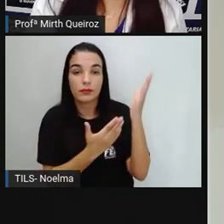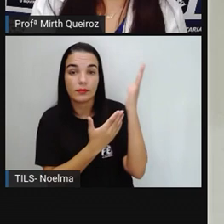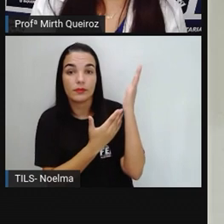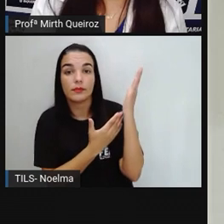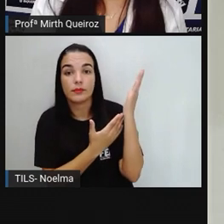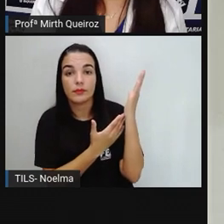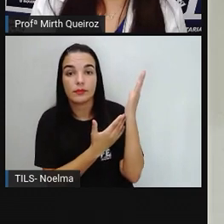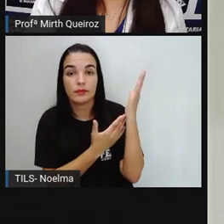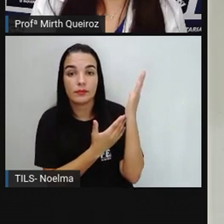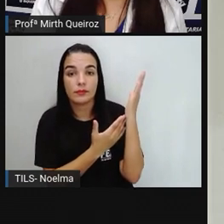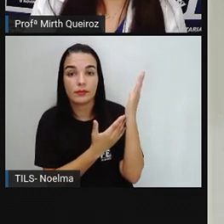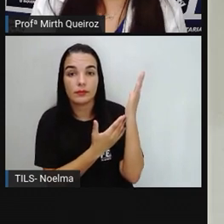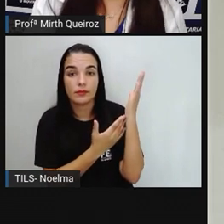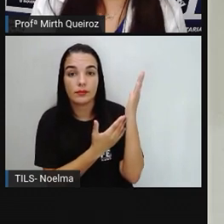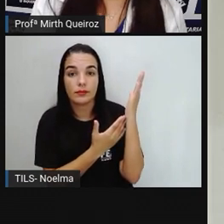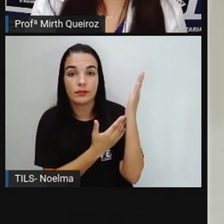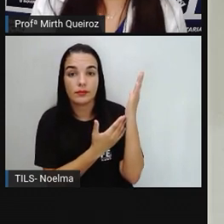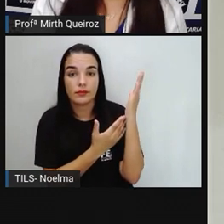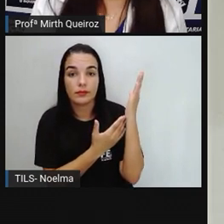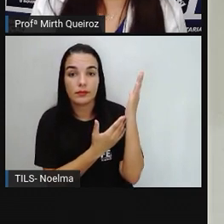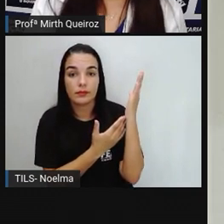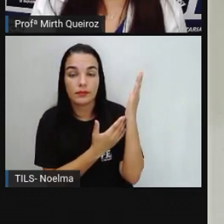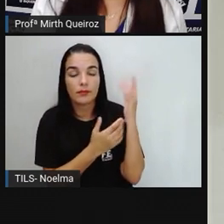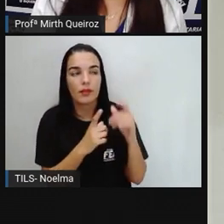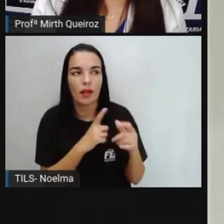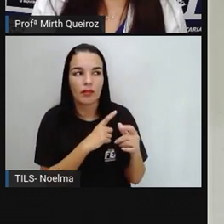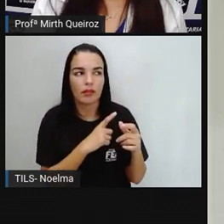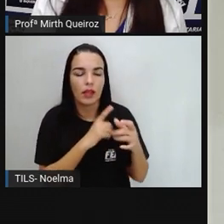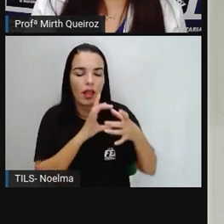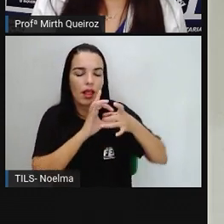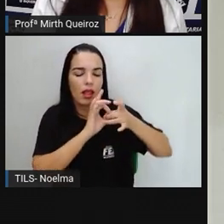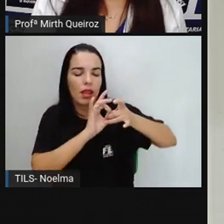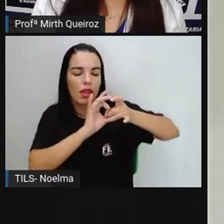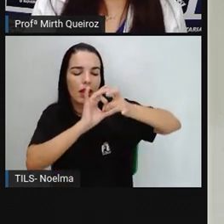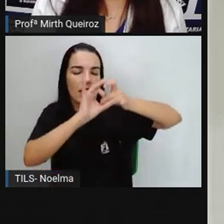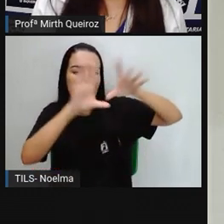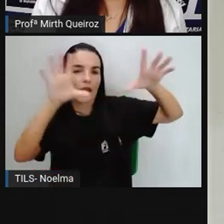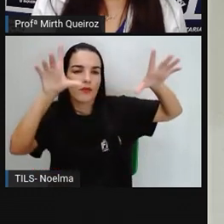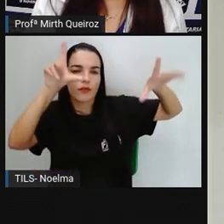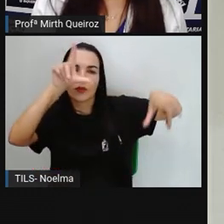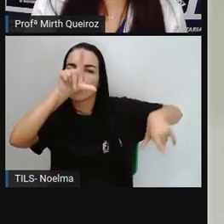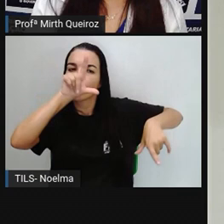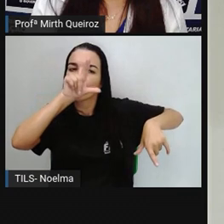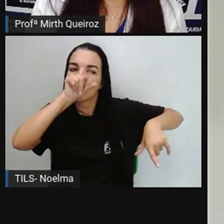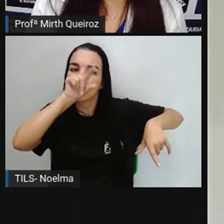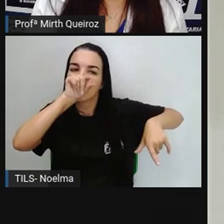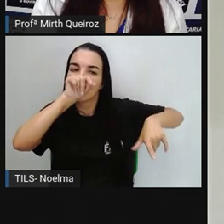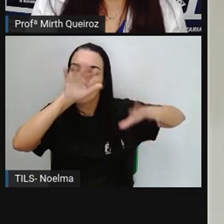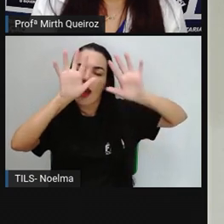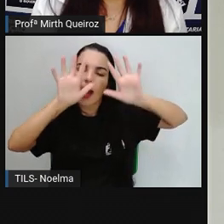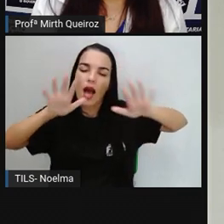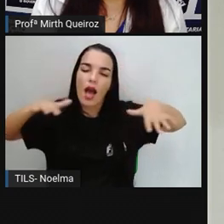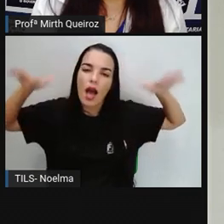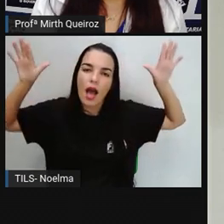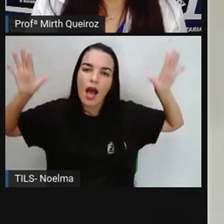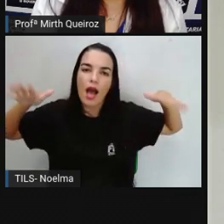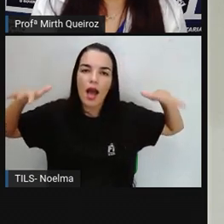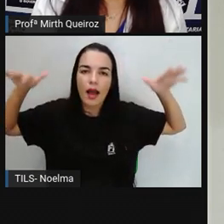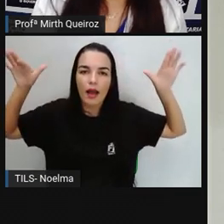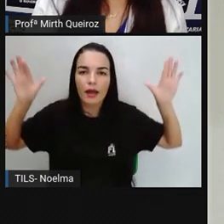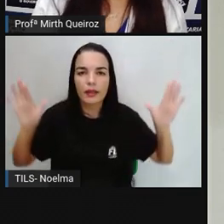Era livre o passarinho, mas na rede ele caiu. Disse o caçador